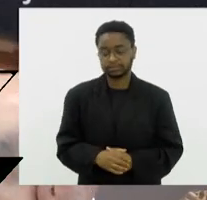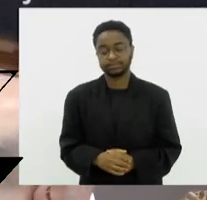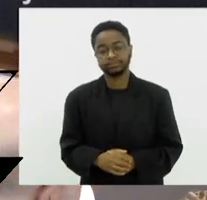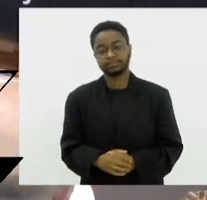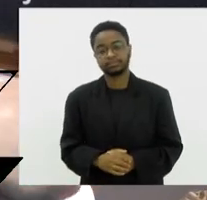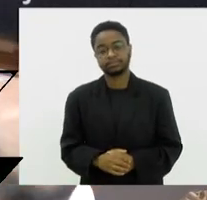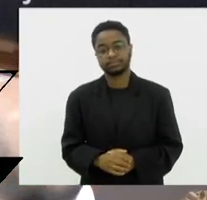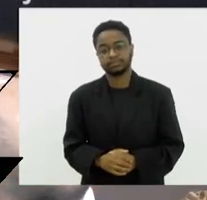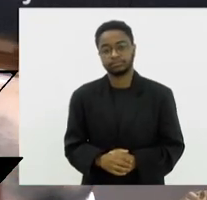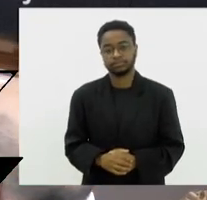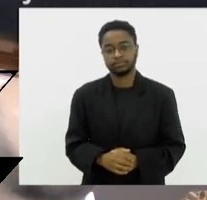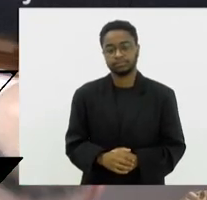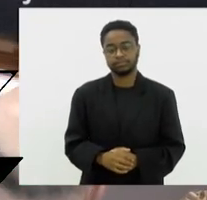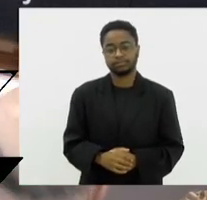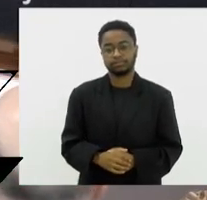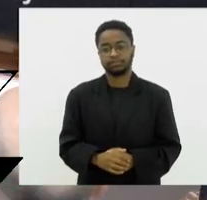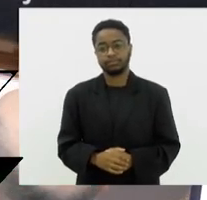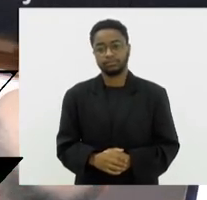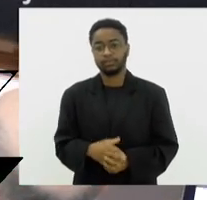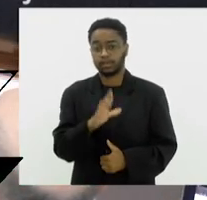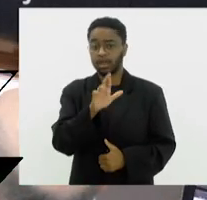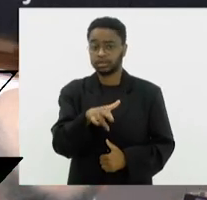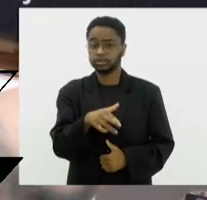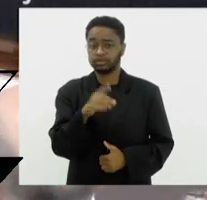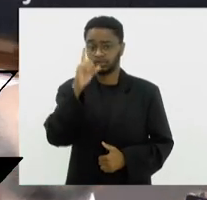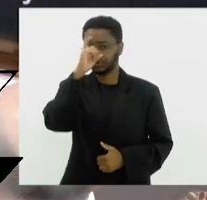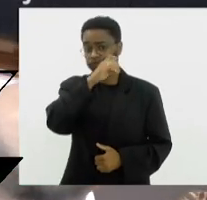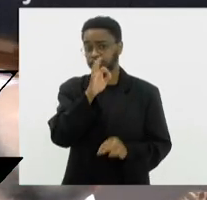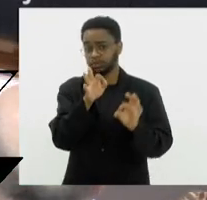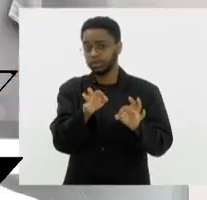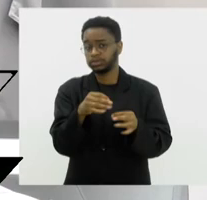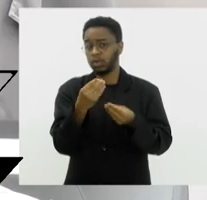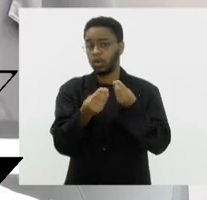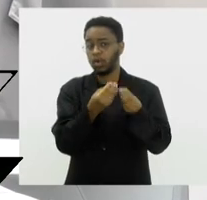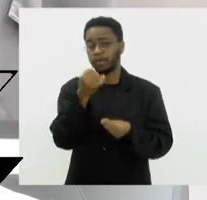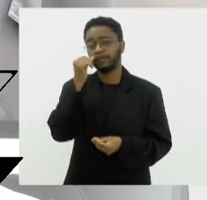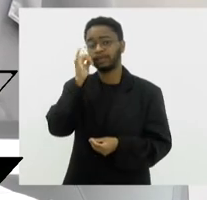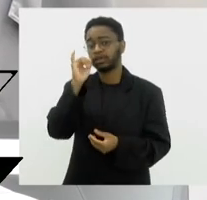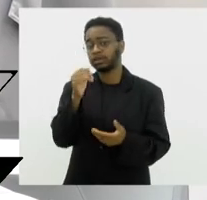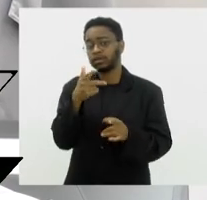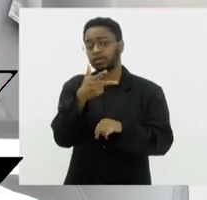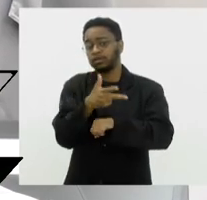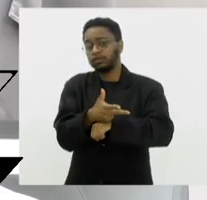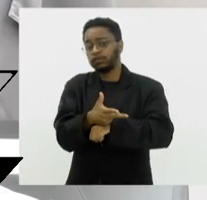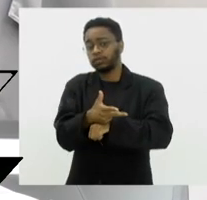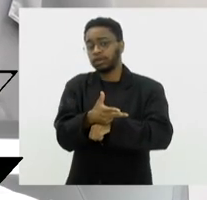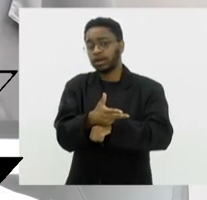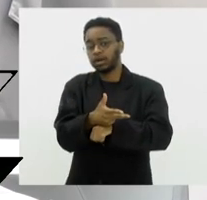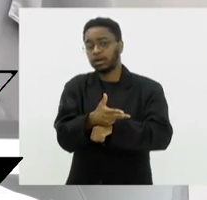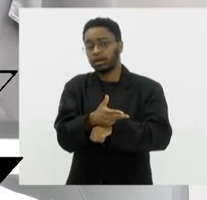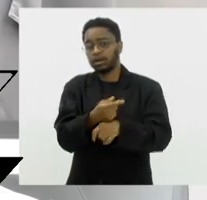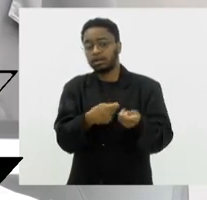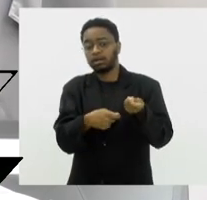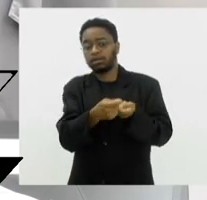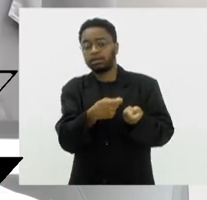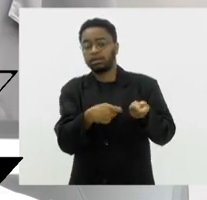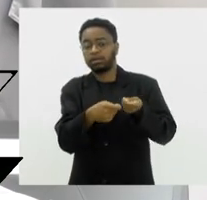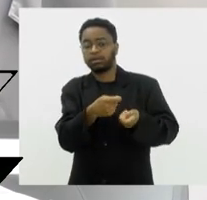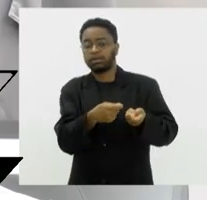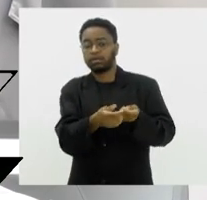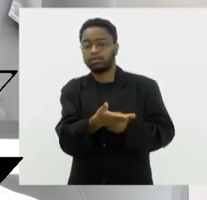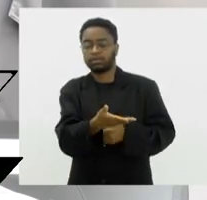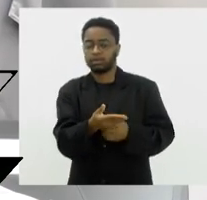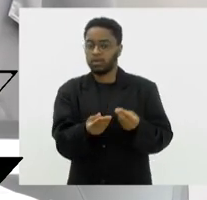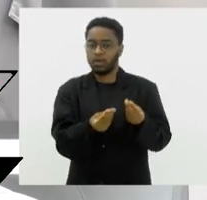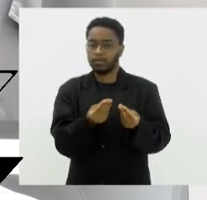É. Tem razão, é difícil. E aí, como é que você impede de filmar exatamente a área mais vulnerável, que é o